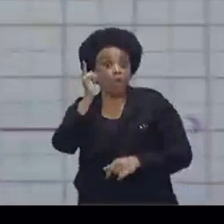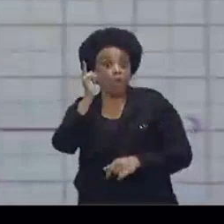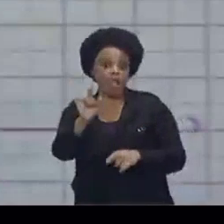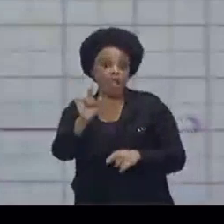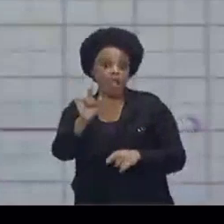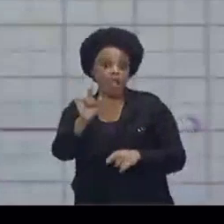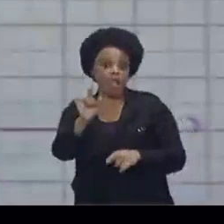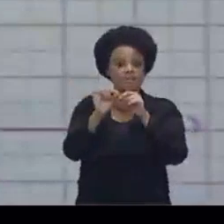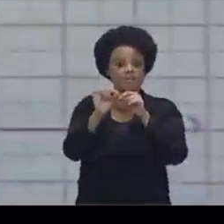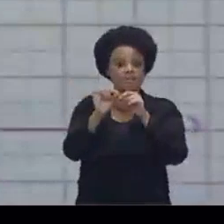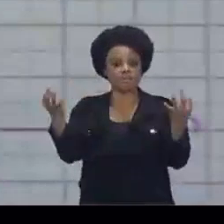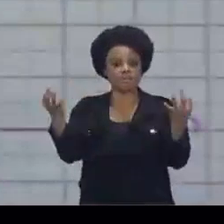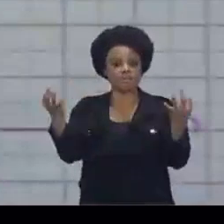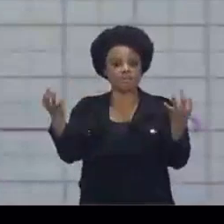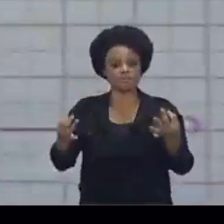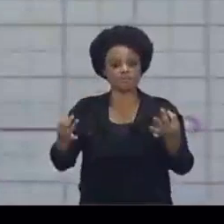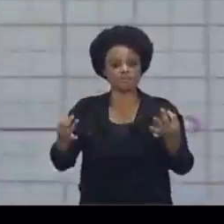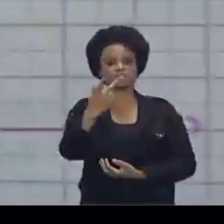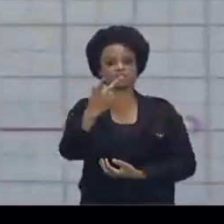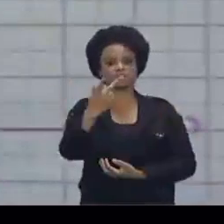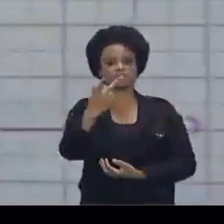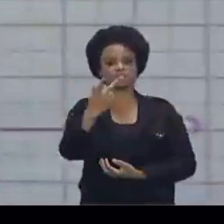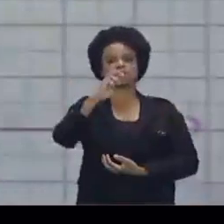graficamente o que você